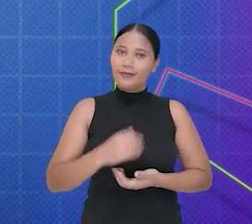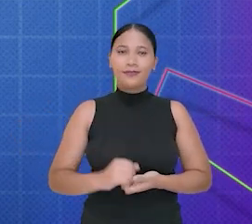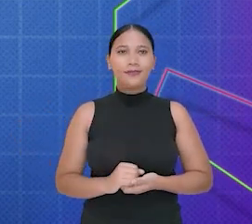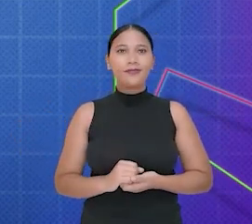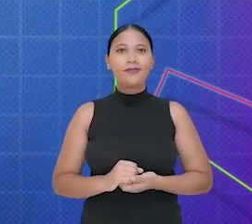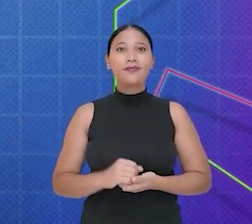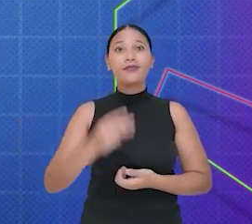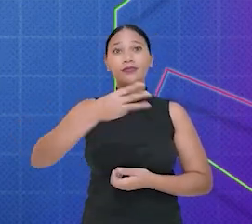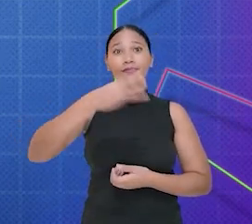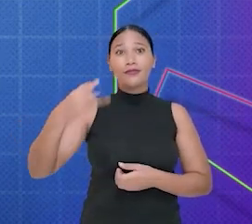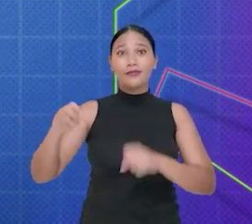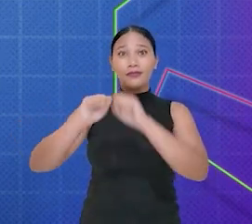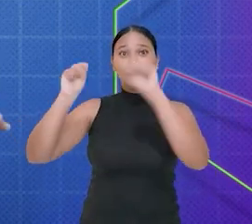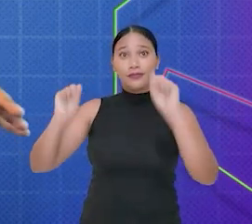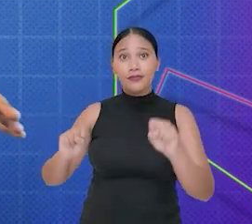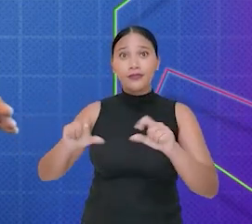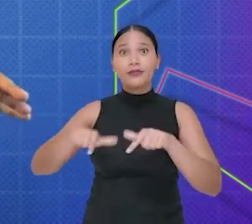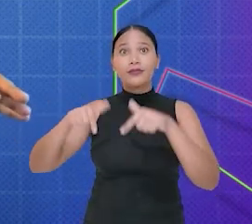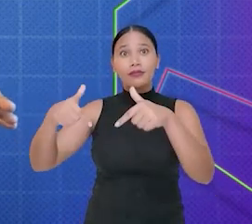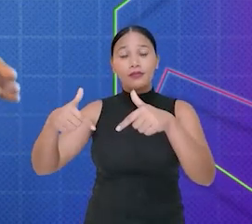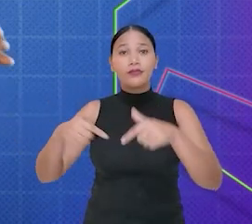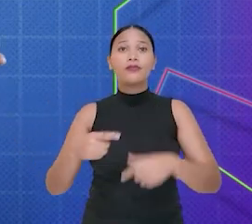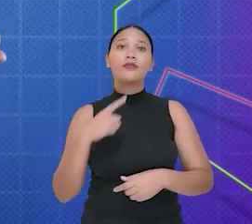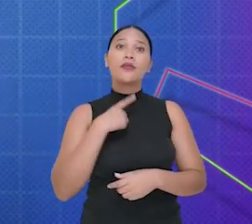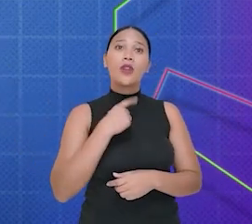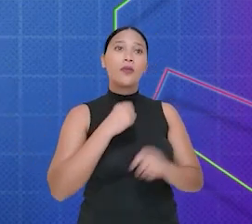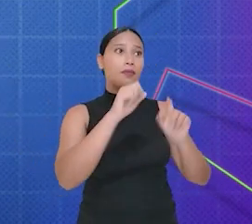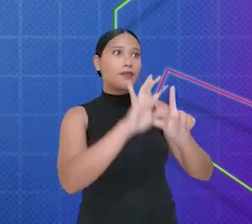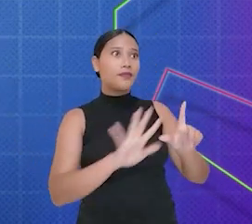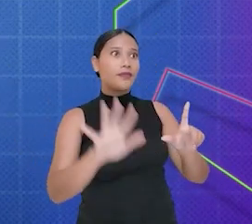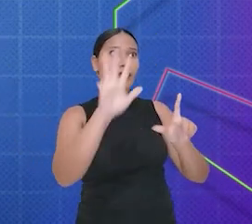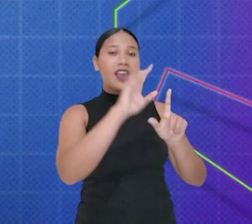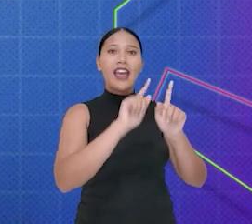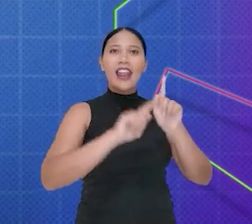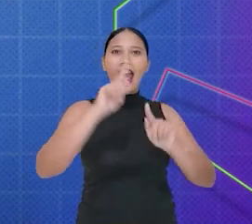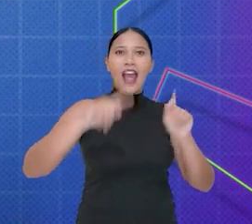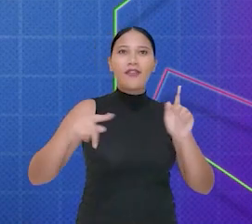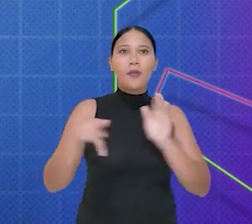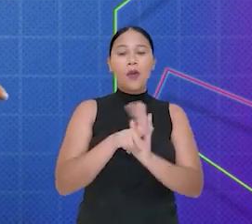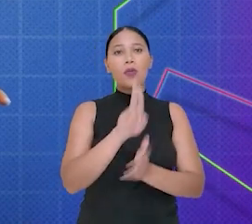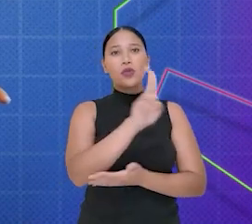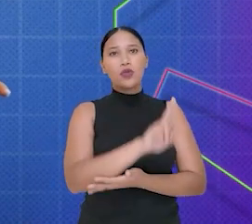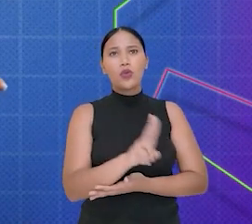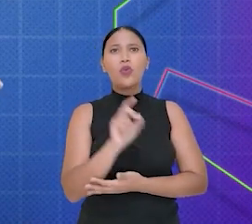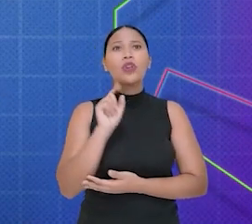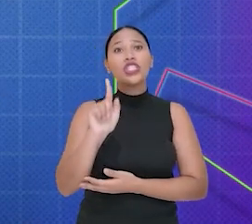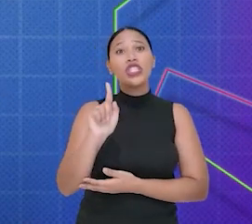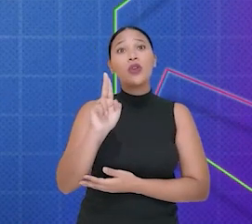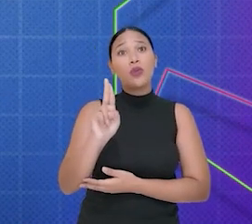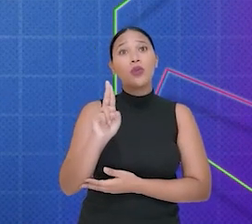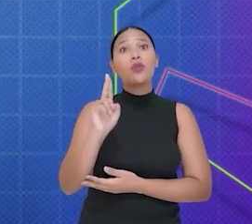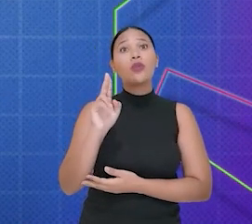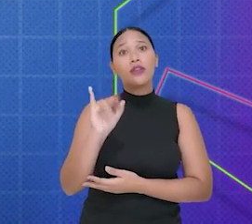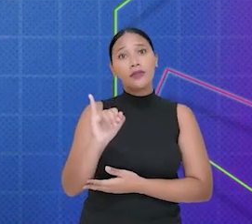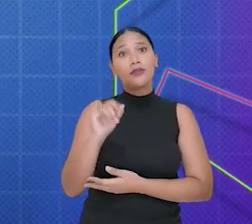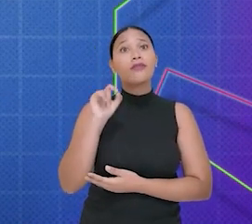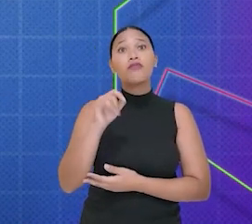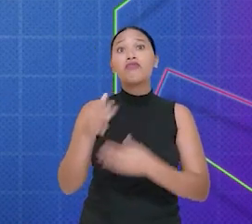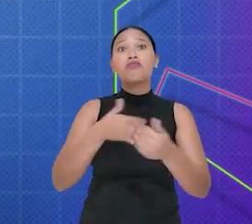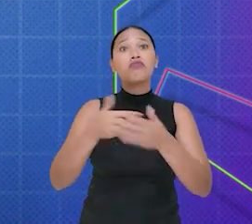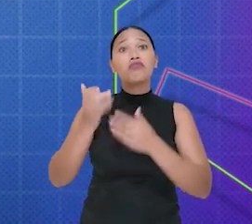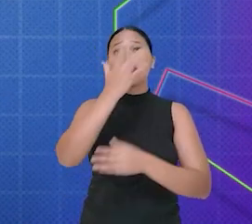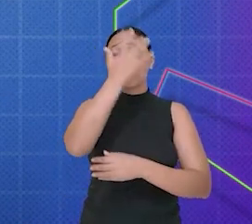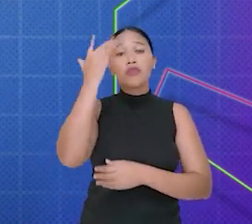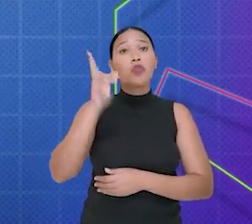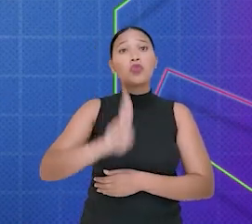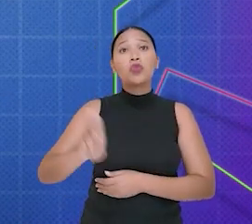hoje. O Windows é um sistema operacional baseado em GUI, Interface Gráfica do Usuário, o que significa que é fácil para